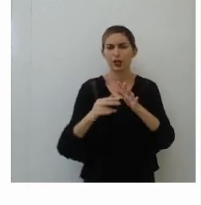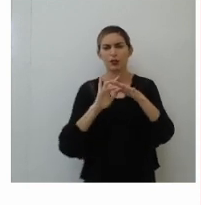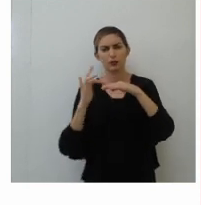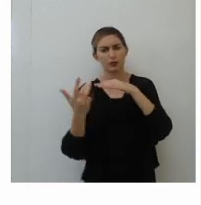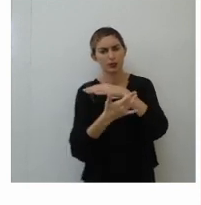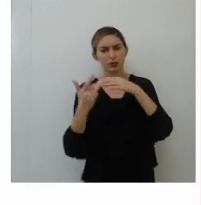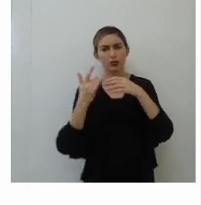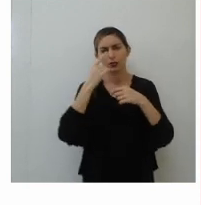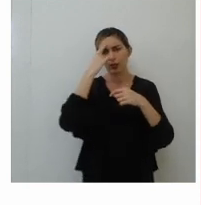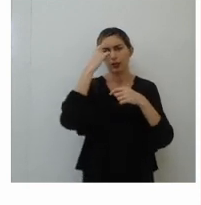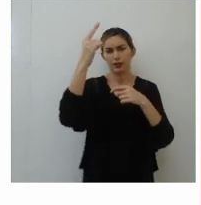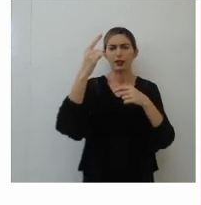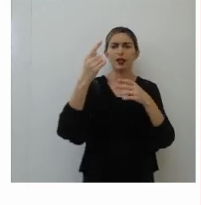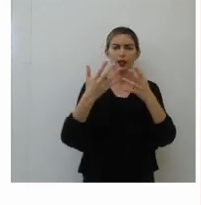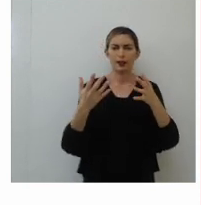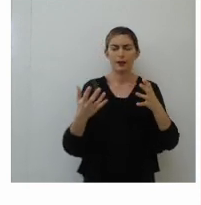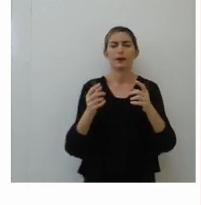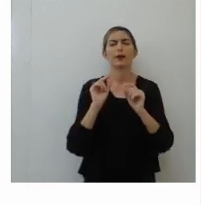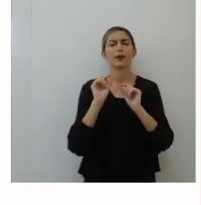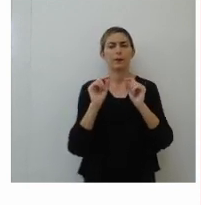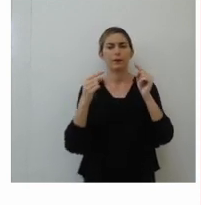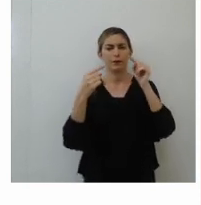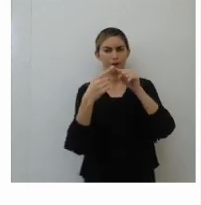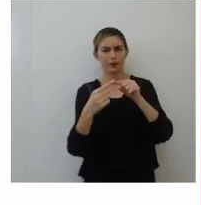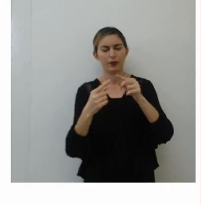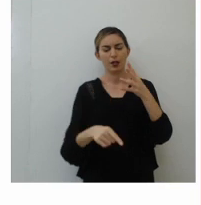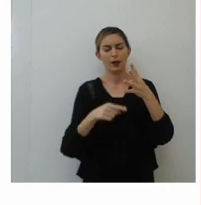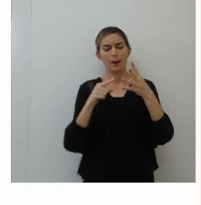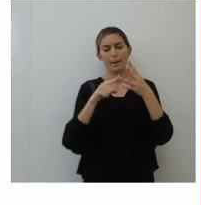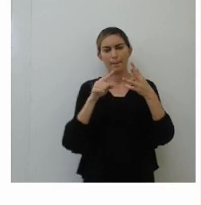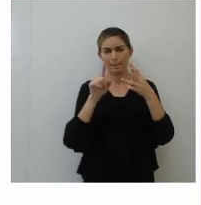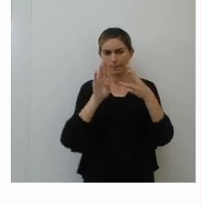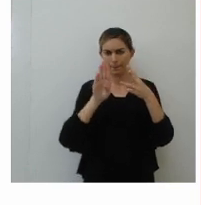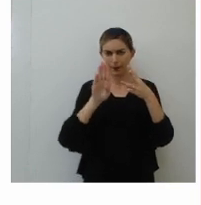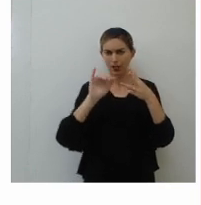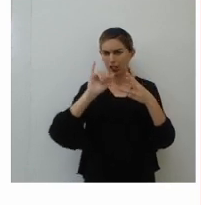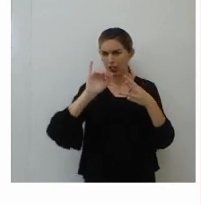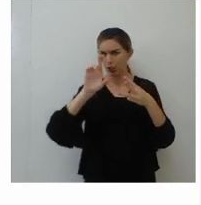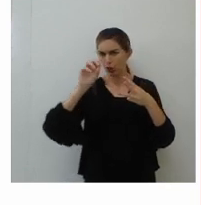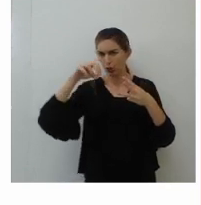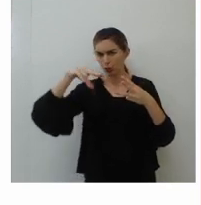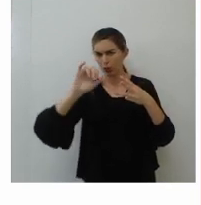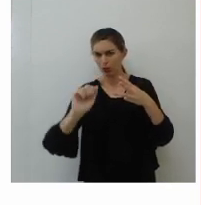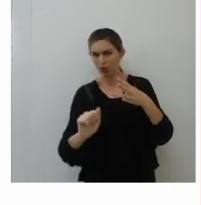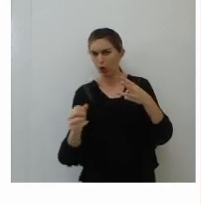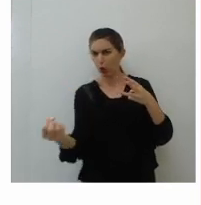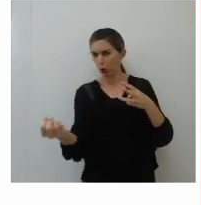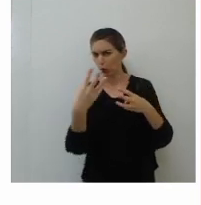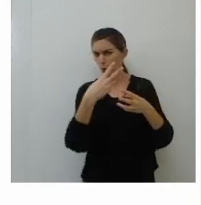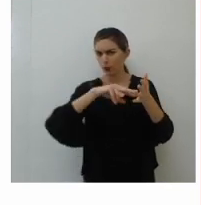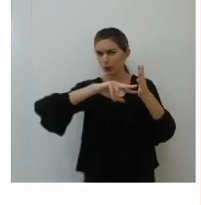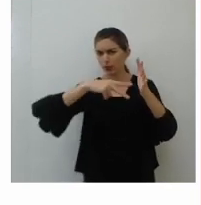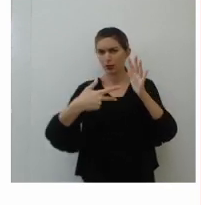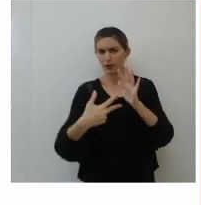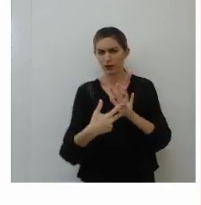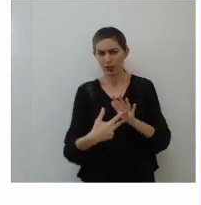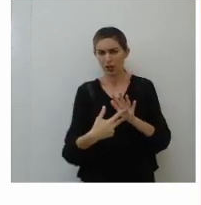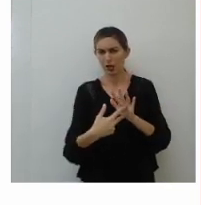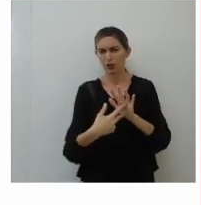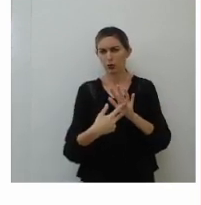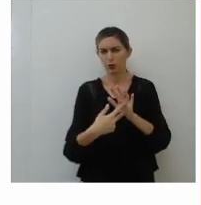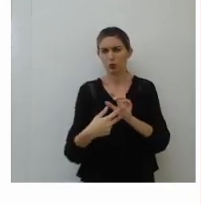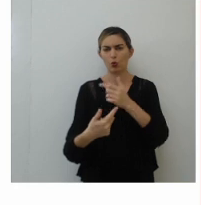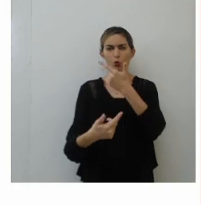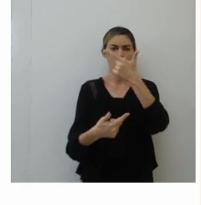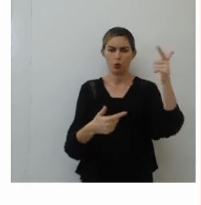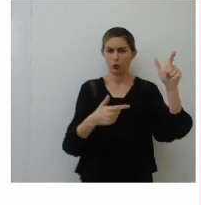transmitir a ideia de que pretende vincular. Letra B. A ironia para conferir um novo significado ao termo